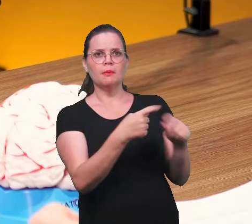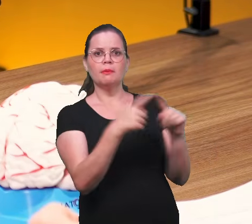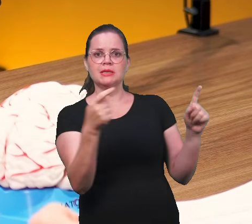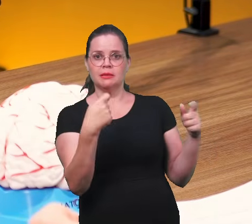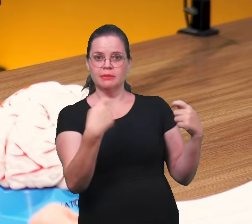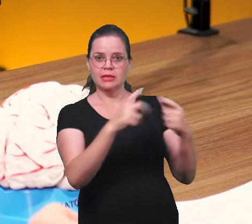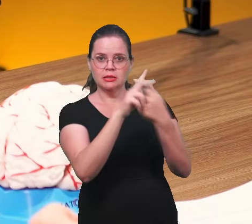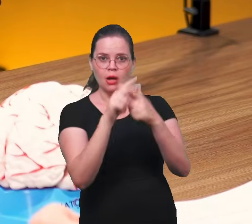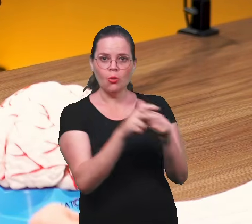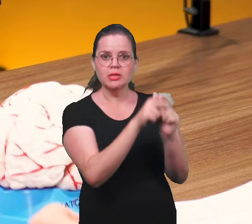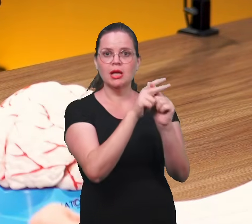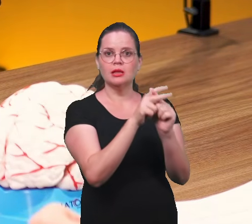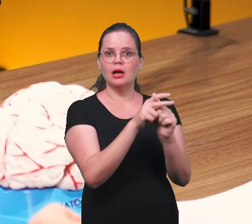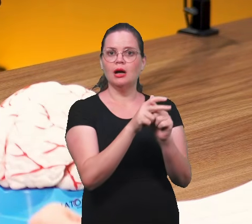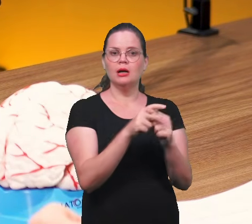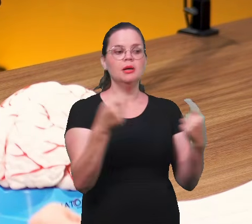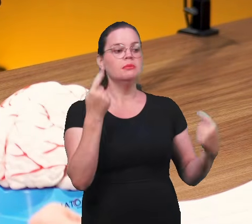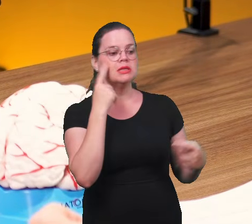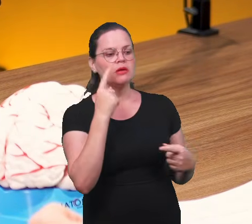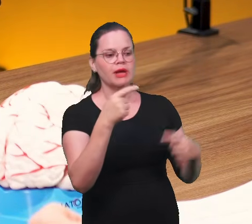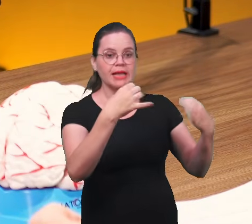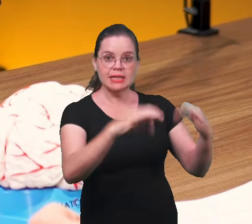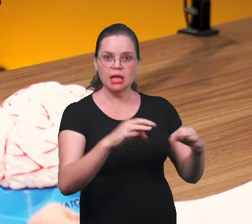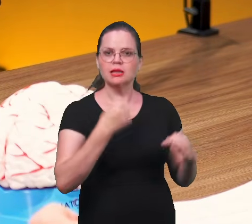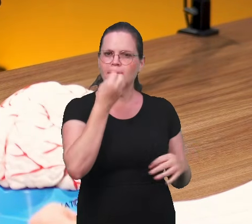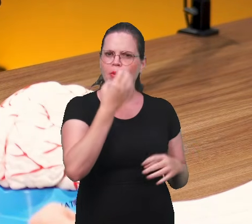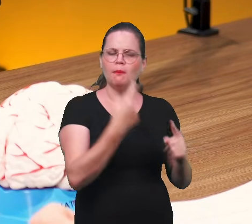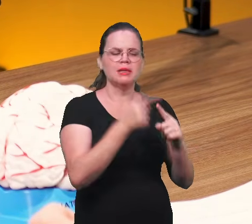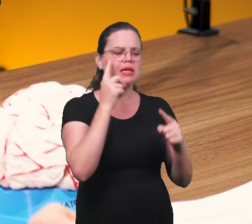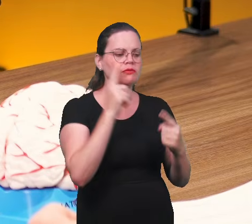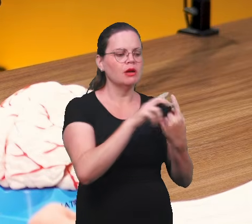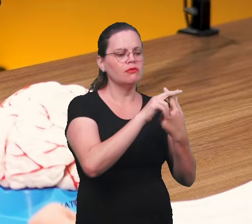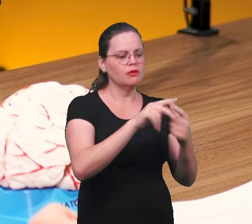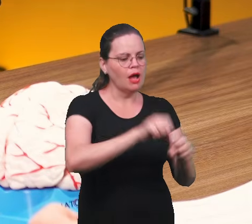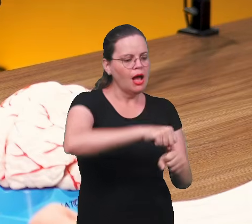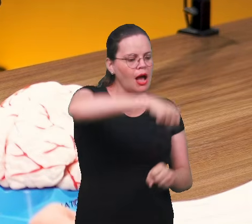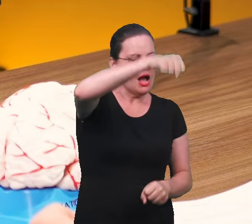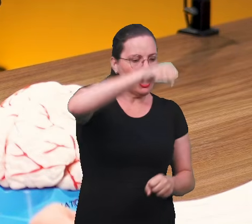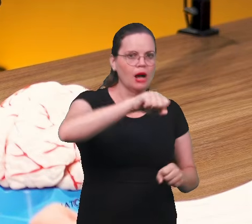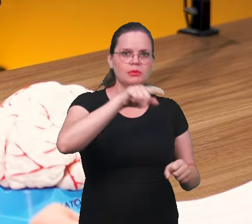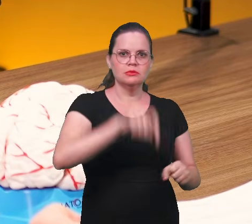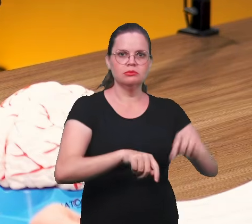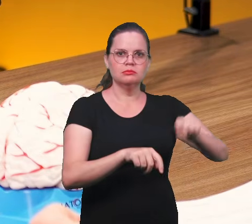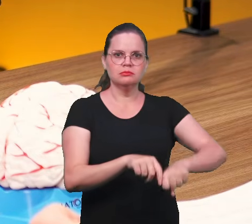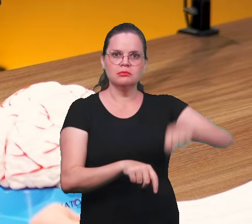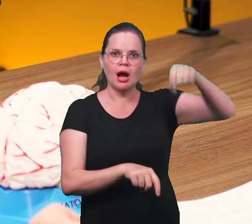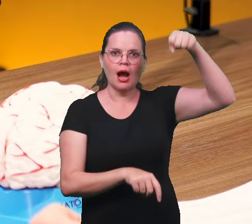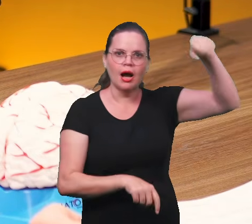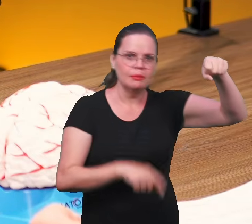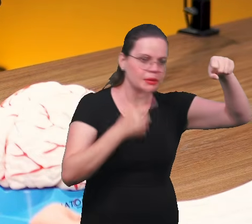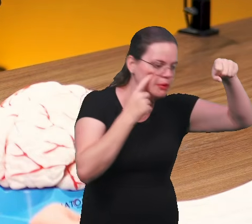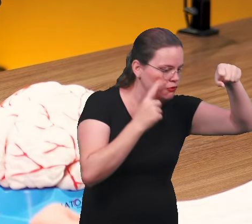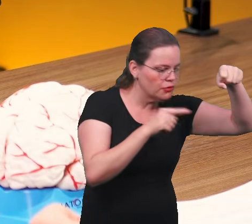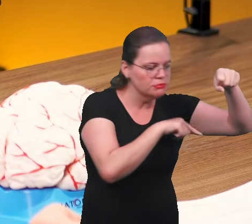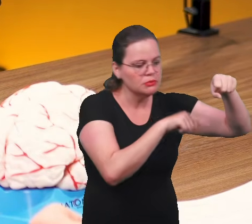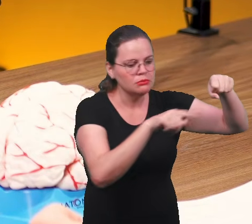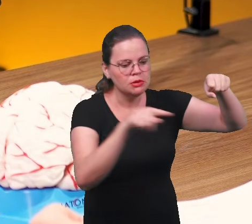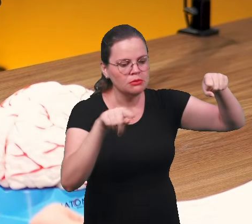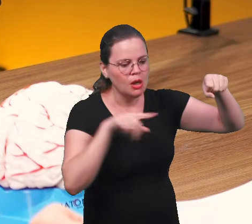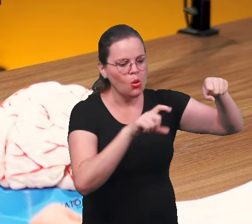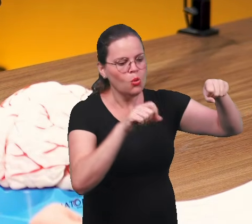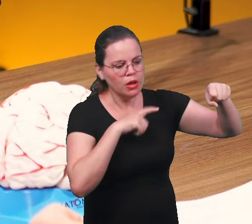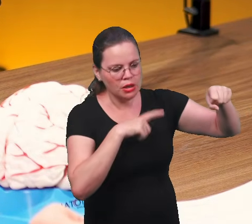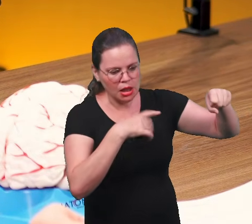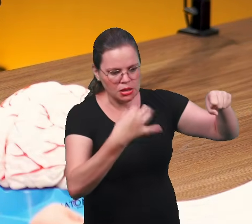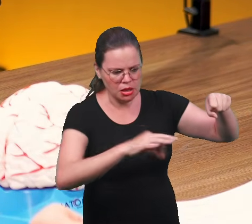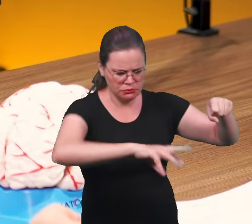fazer uma manutenção, você tem que avaliar, verificar se está tudo bem, né? Você vai fazer uma viagem, então você vai verificar